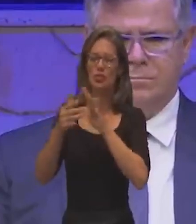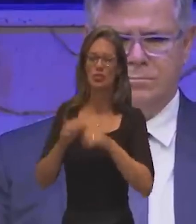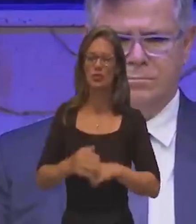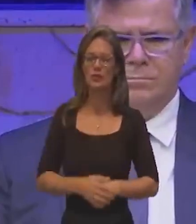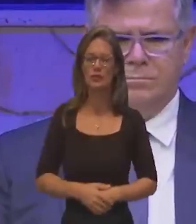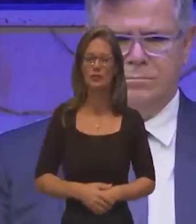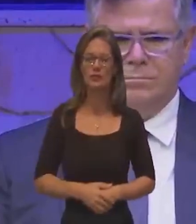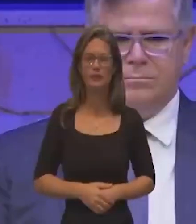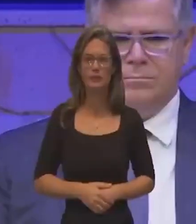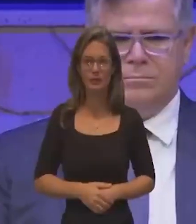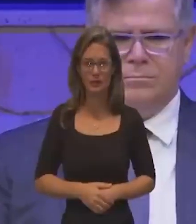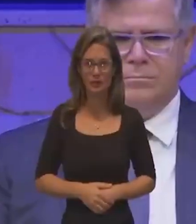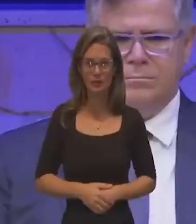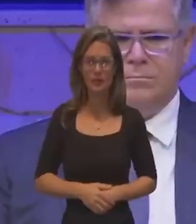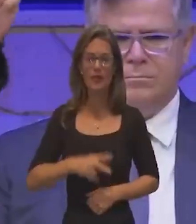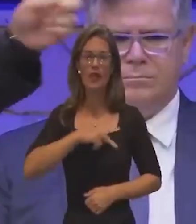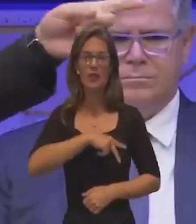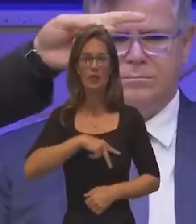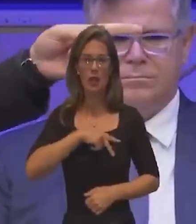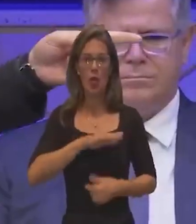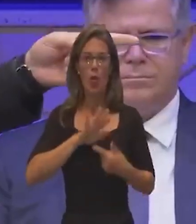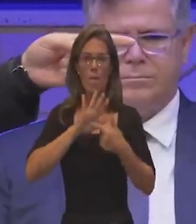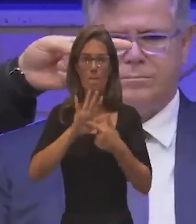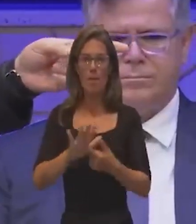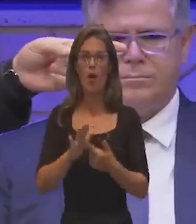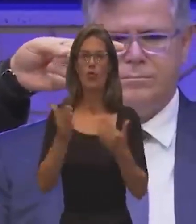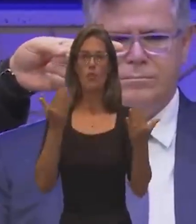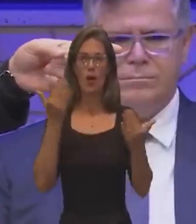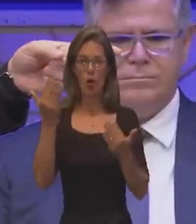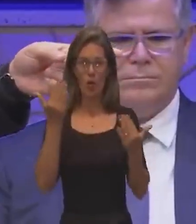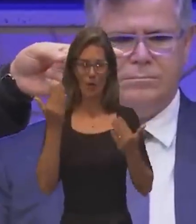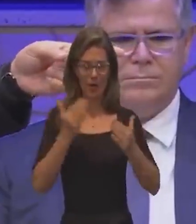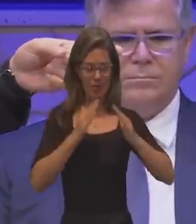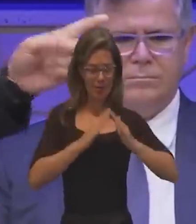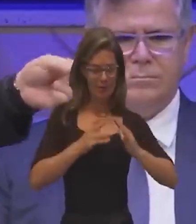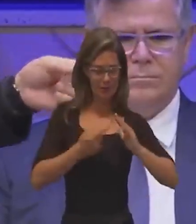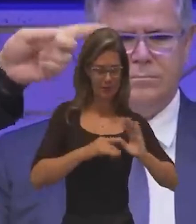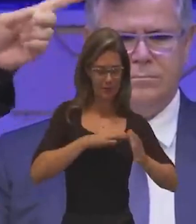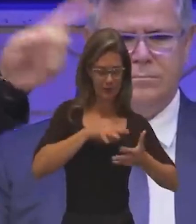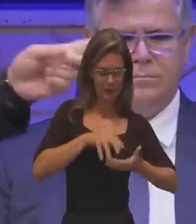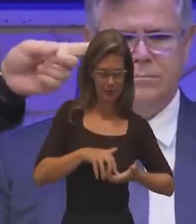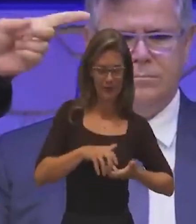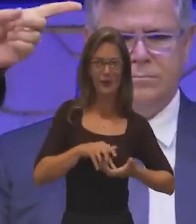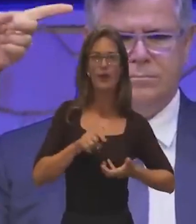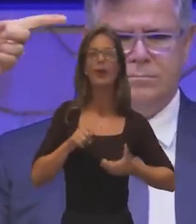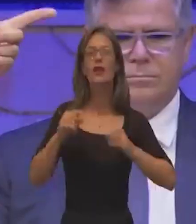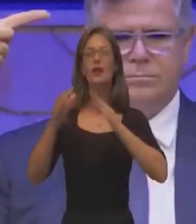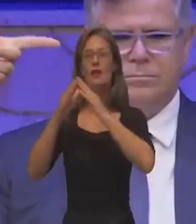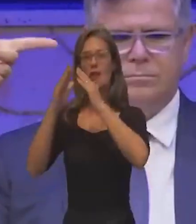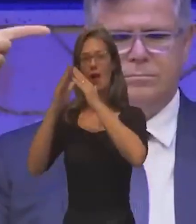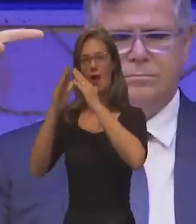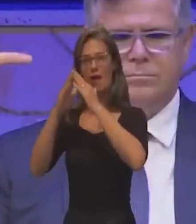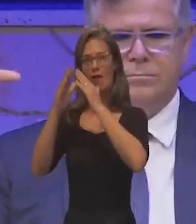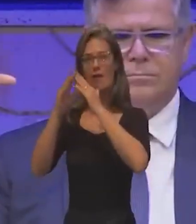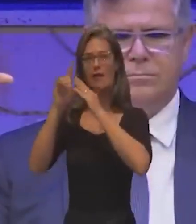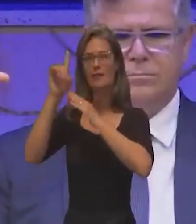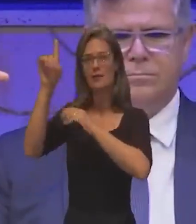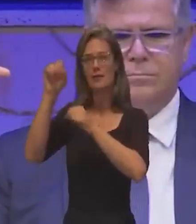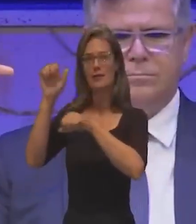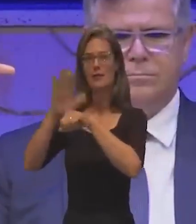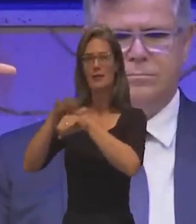para o templo do tabernáculo, mas para o tempo em que o templo foi construído,